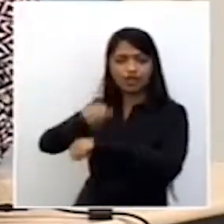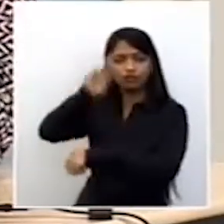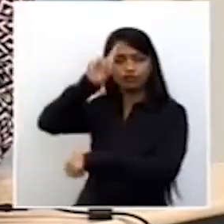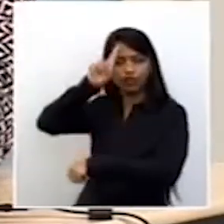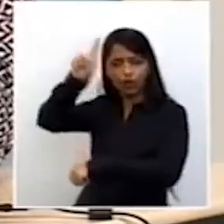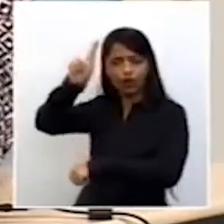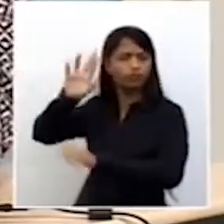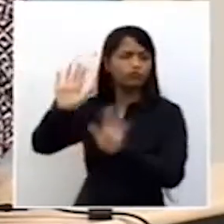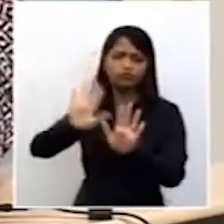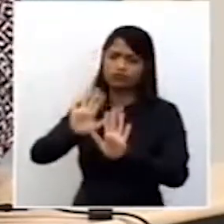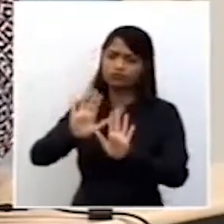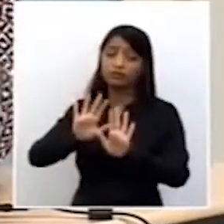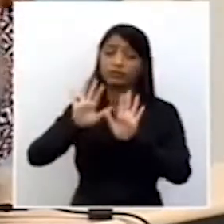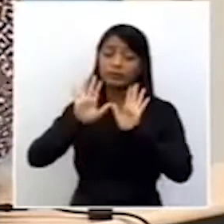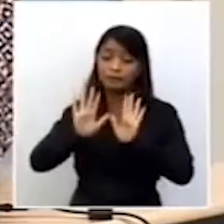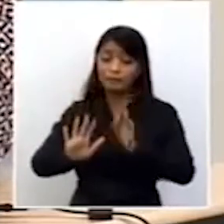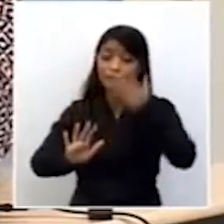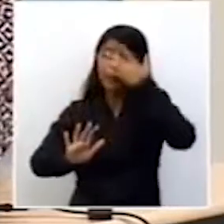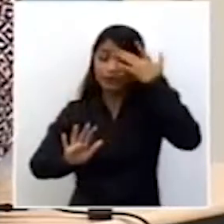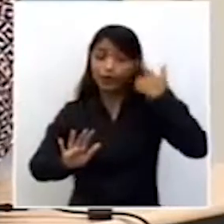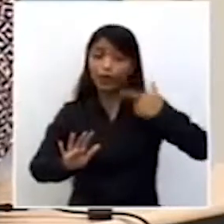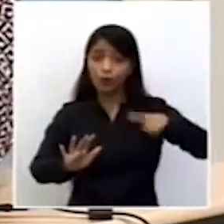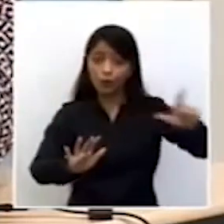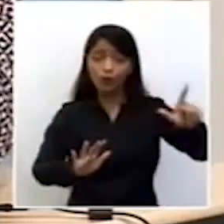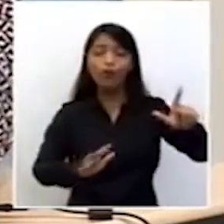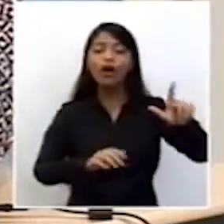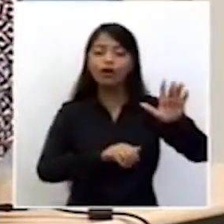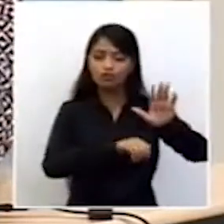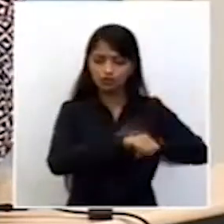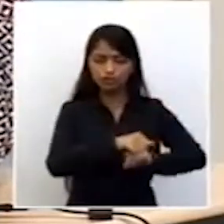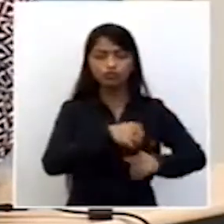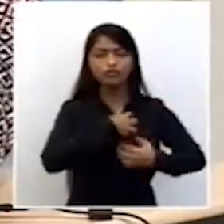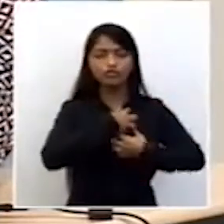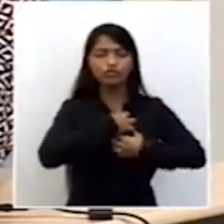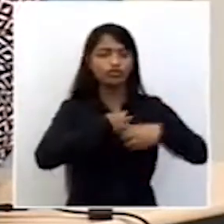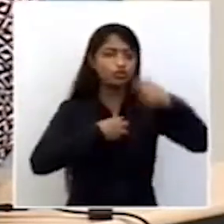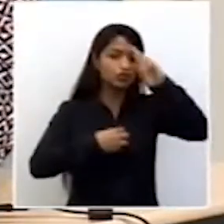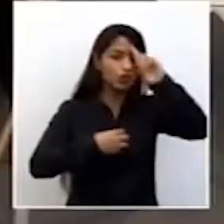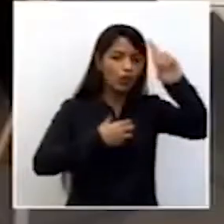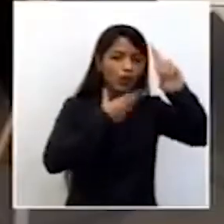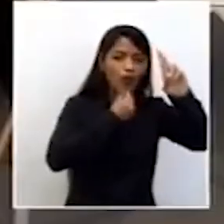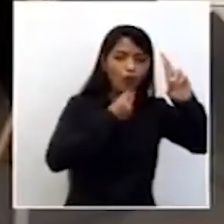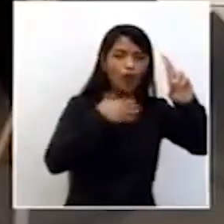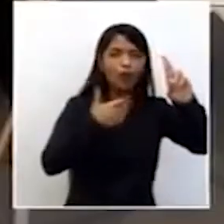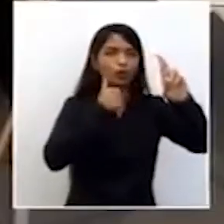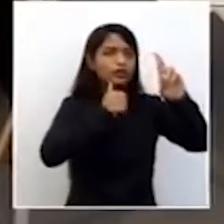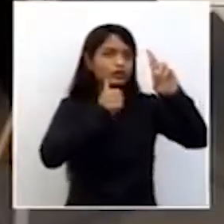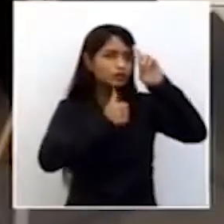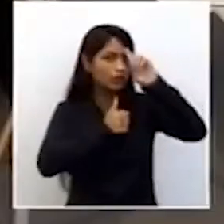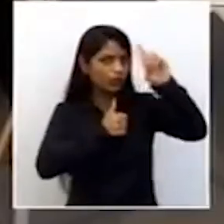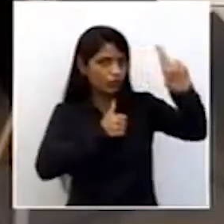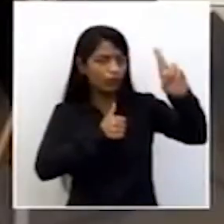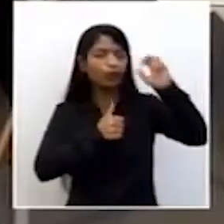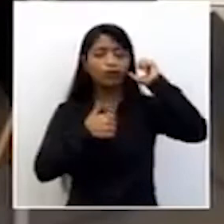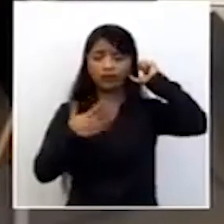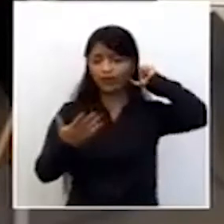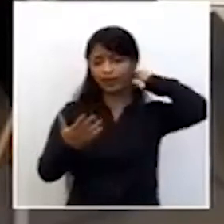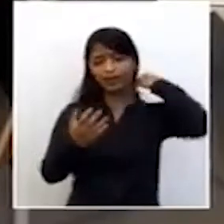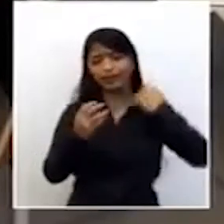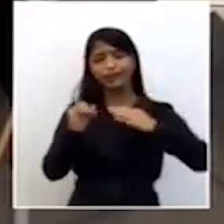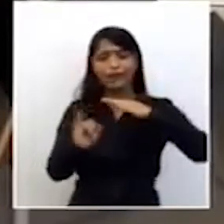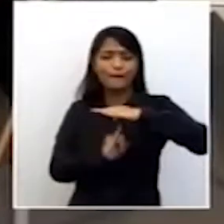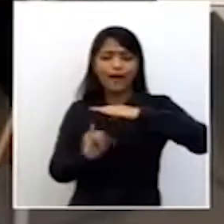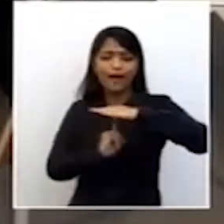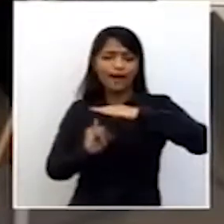com qualquer outra pessoa, fosse o senhor, senhora. Mas, gente, a gente está falando... da informalidade também, Sim. né? Seu pai e sua mãe, tudo